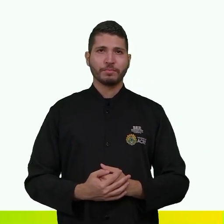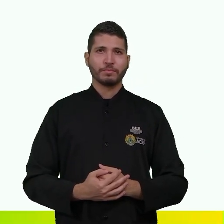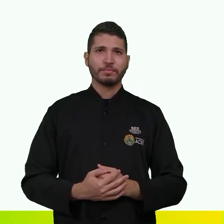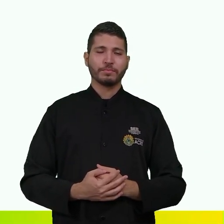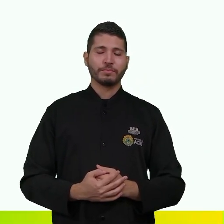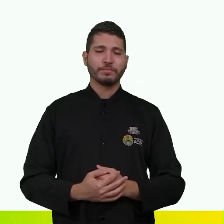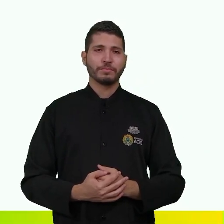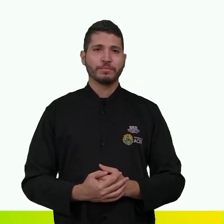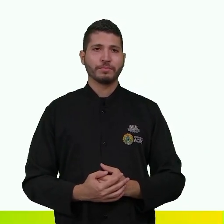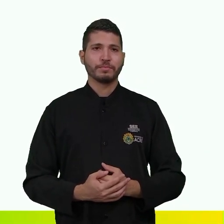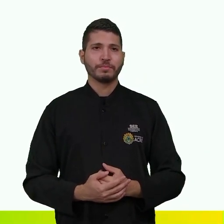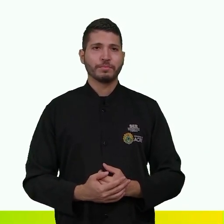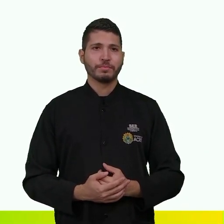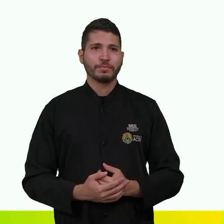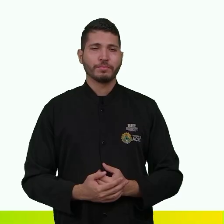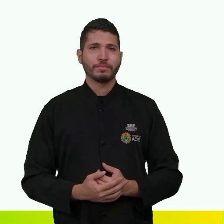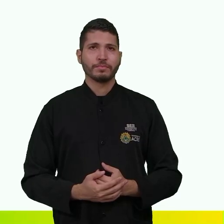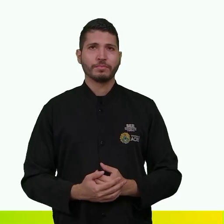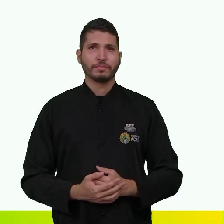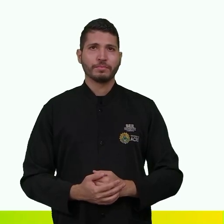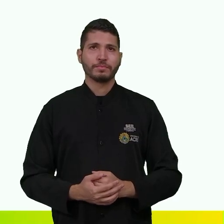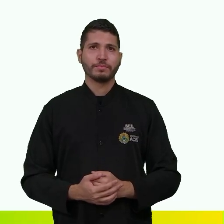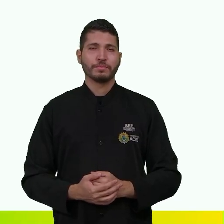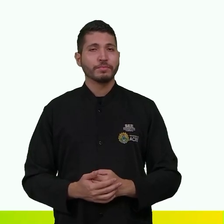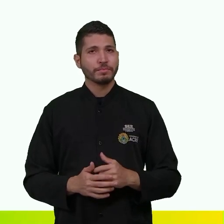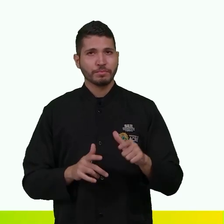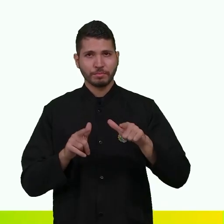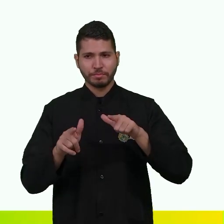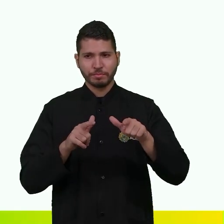entidades, estão em trabalho forçado,